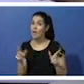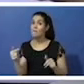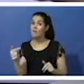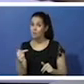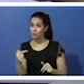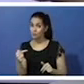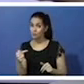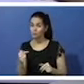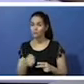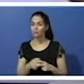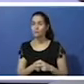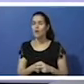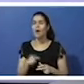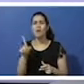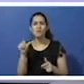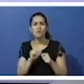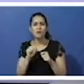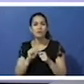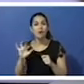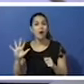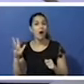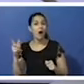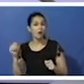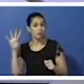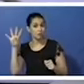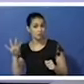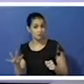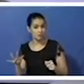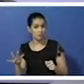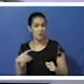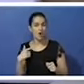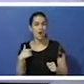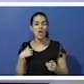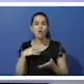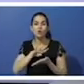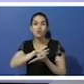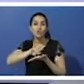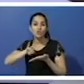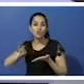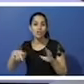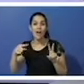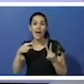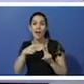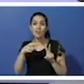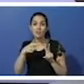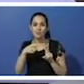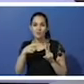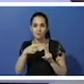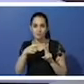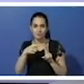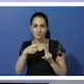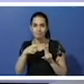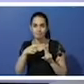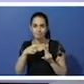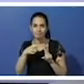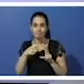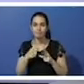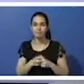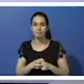menos. Para eu fazer essa fatoração, eu extraio a raiz quadrada do x² e do 4.